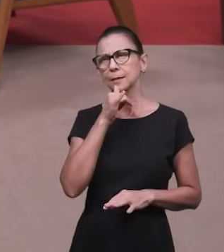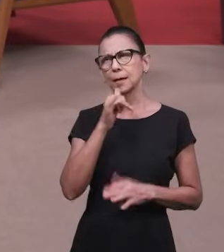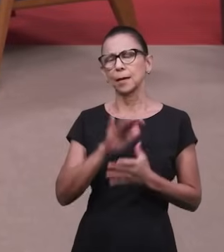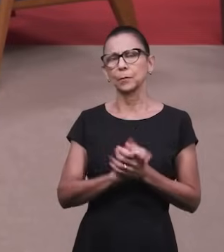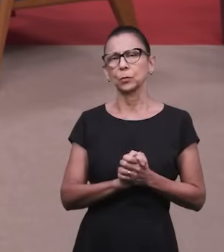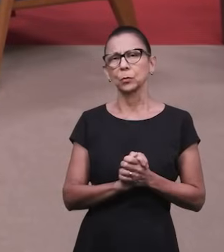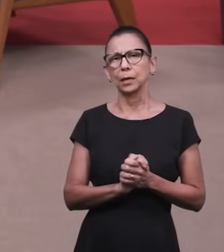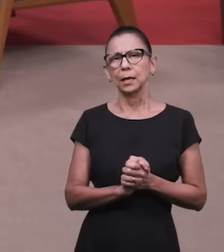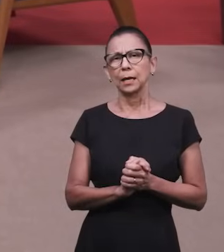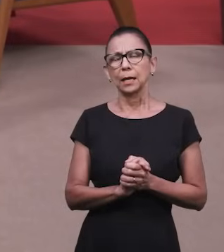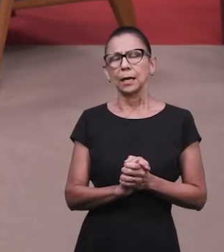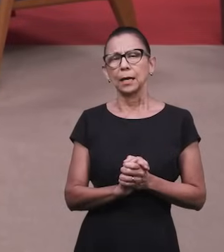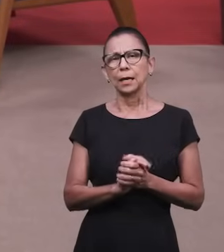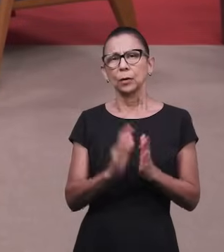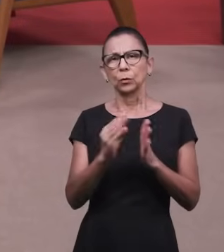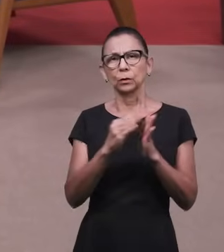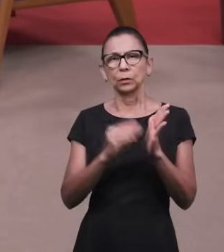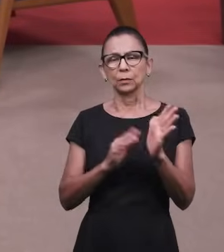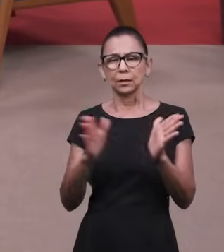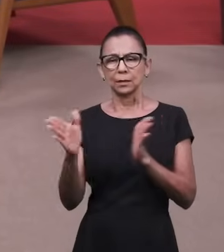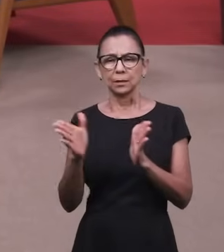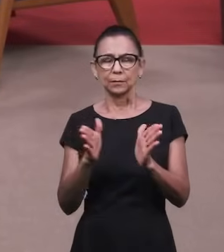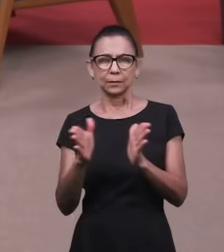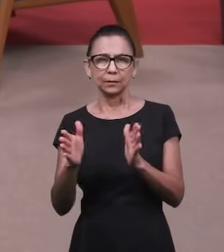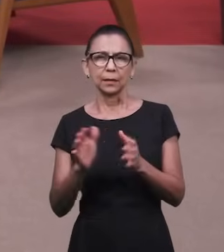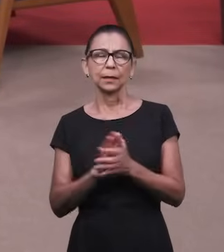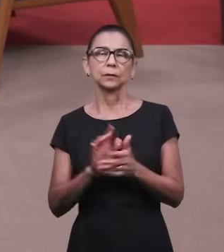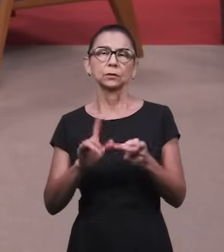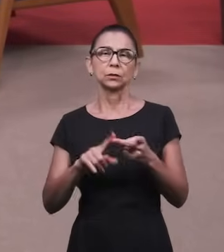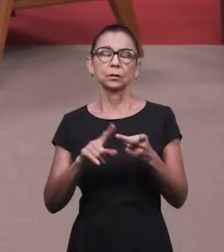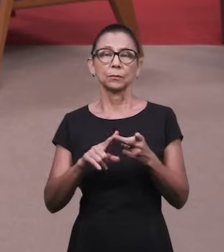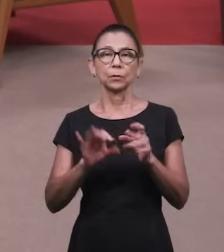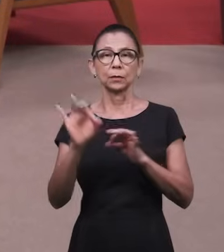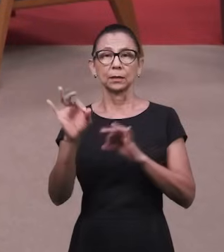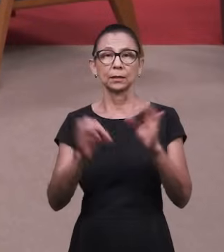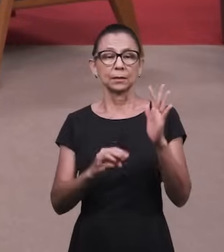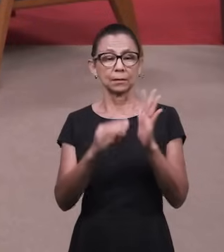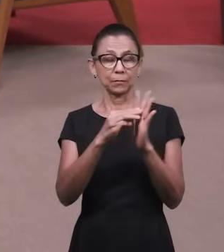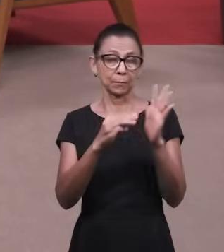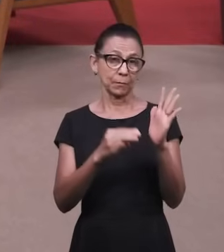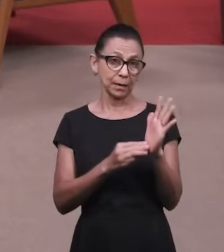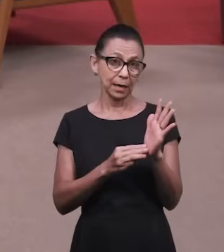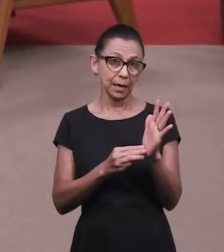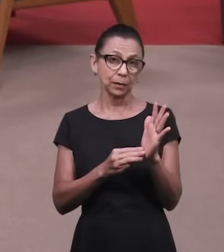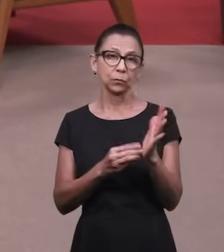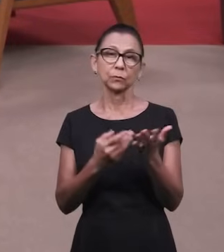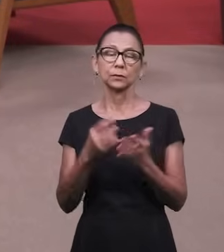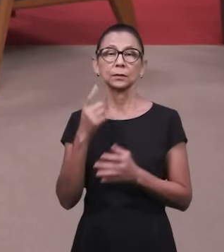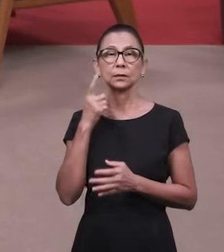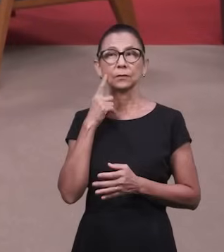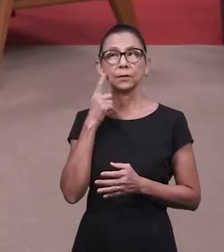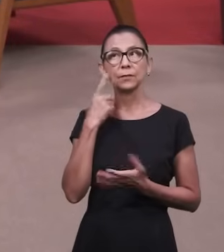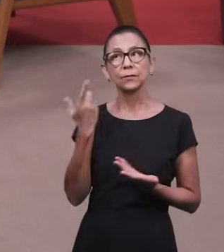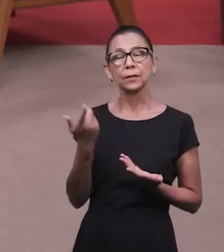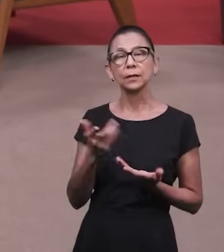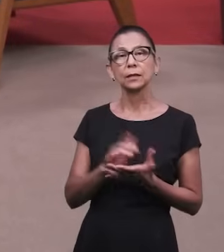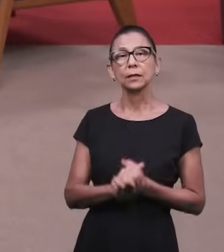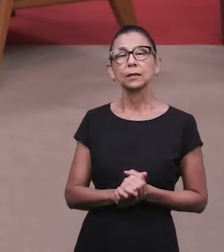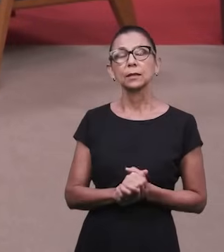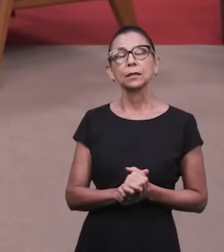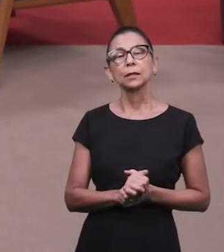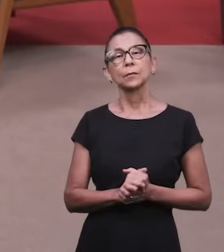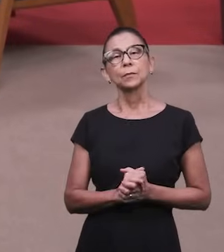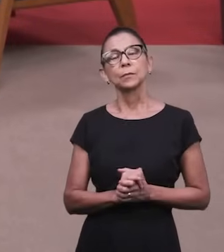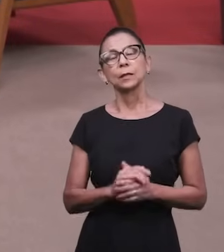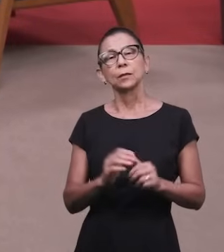quadros Acessibilidade e também o quadro Organização e Método, você vai assistir na programação Perfeito Louvor e a